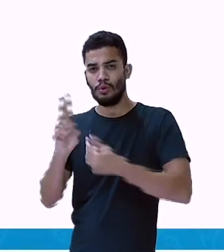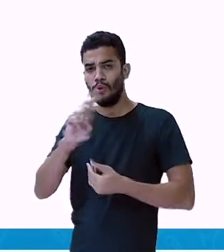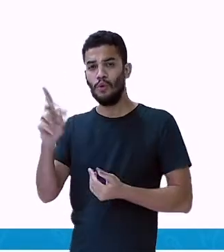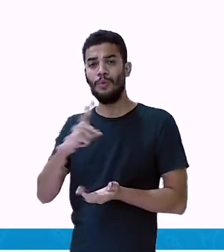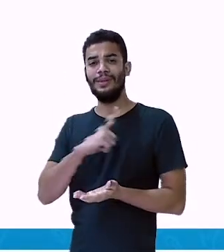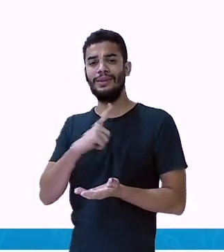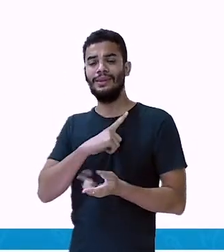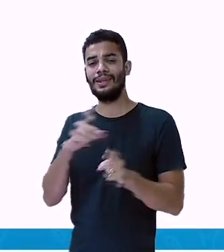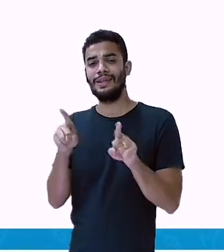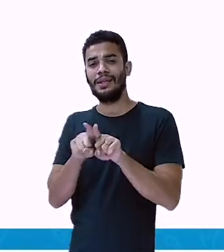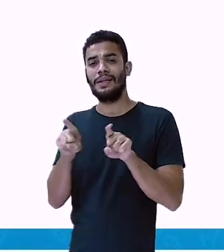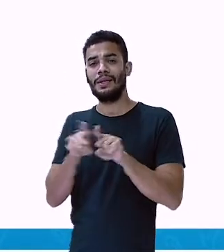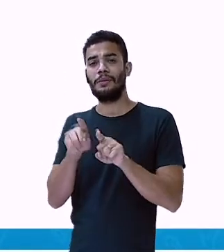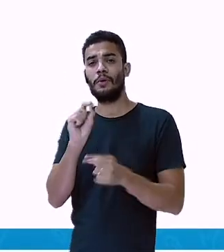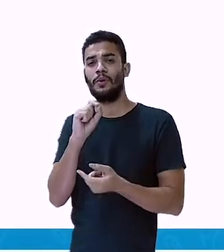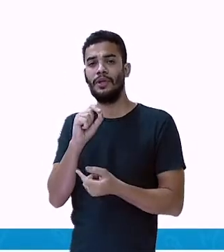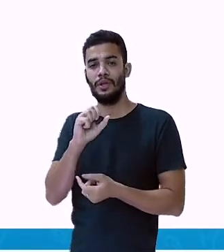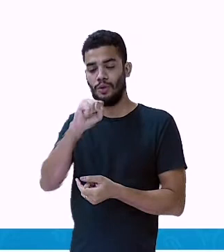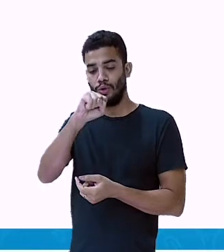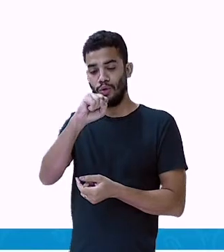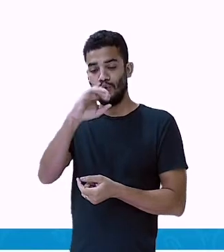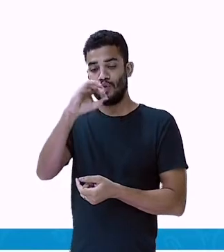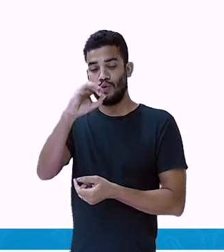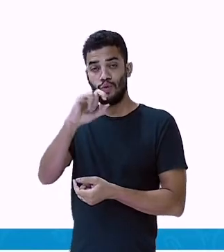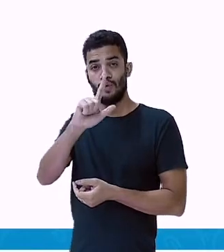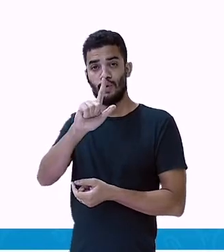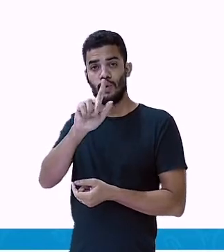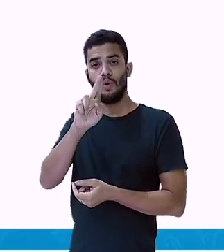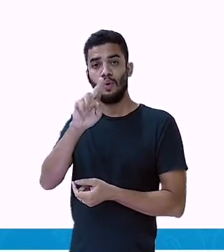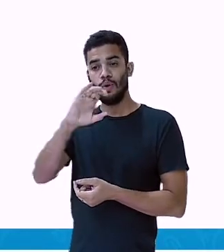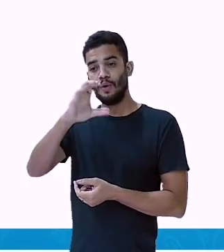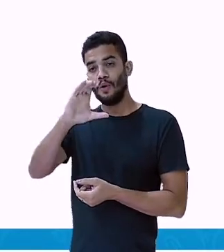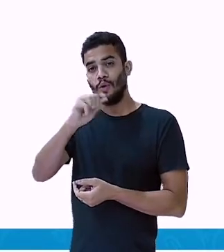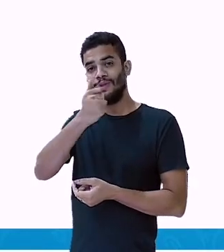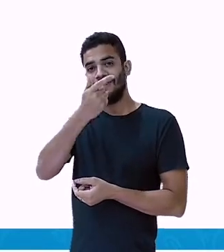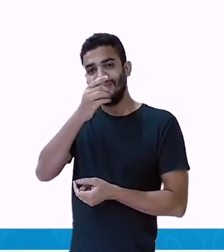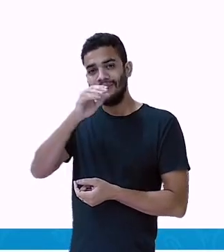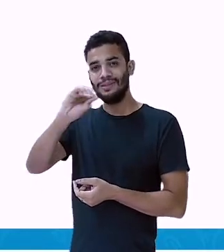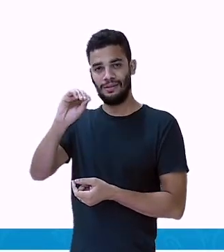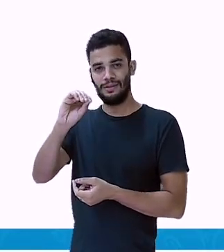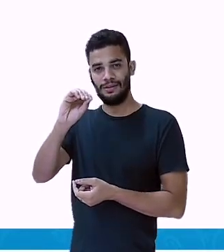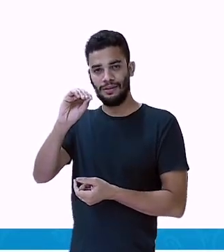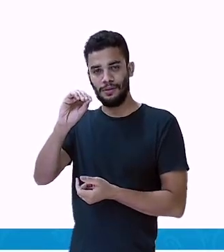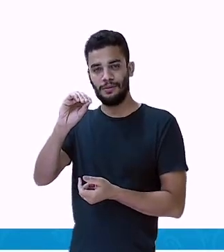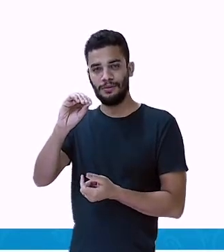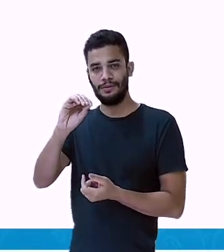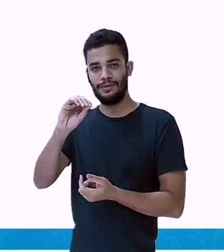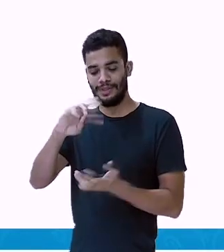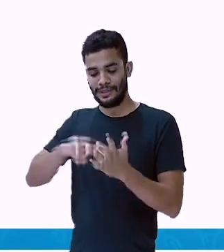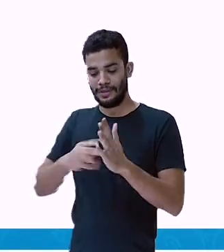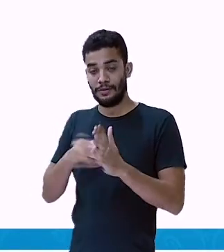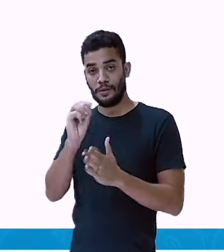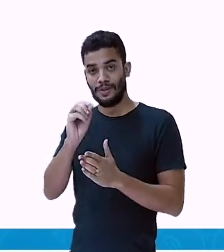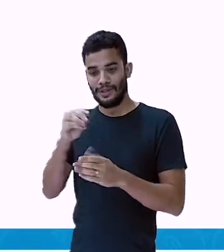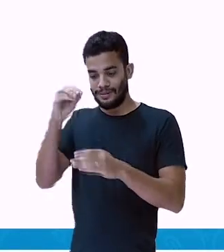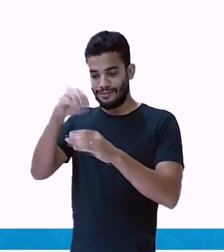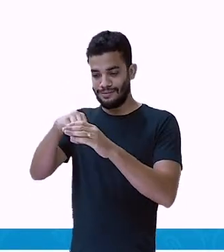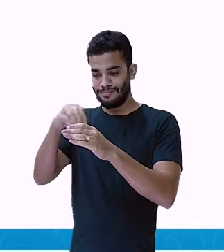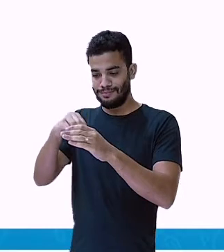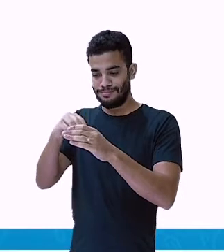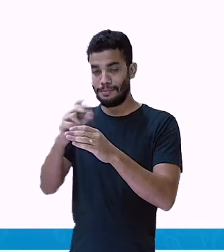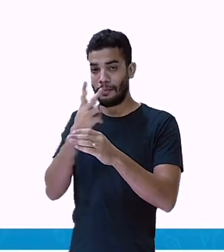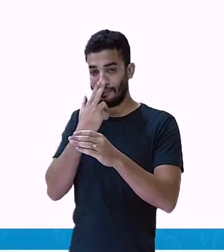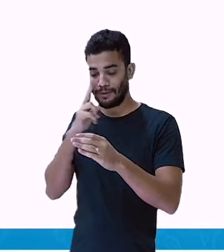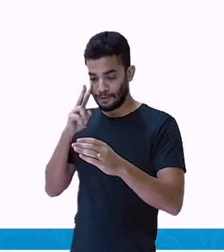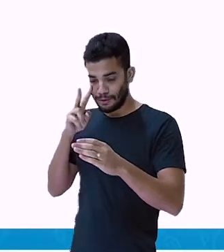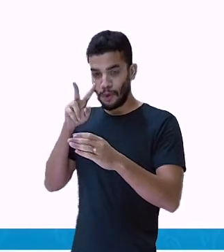assim, esta mistura é homogênea, ou esta é uma solução, está se